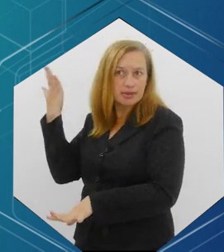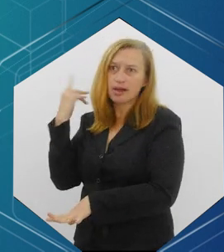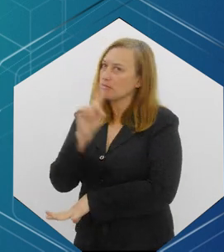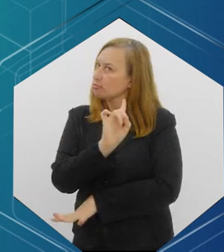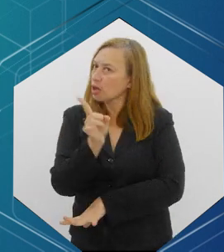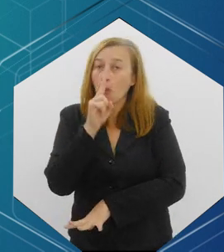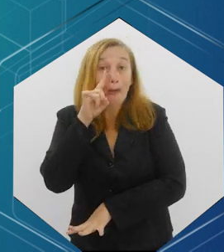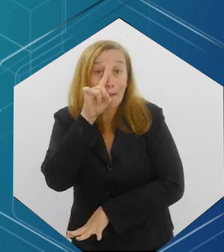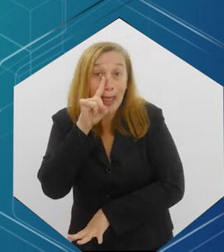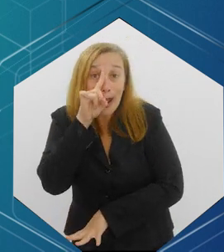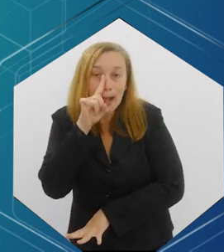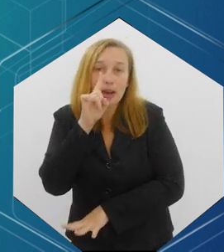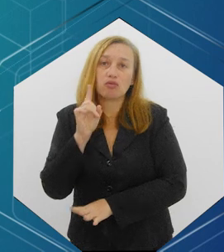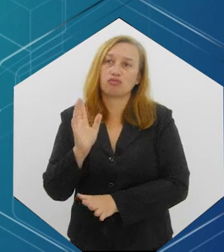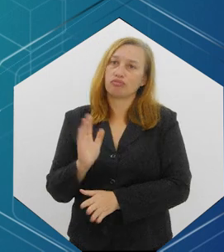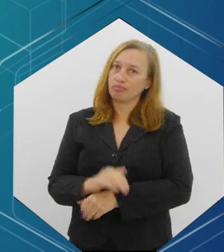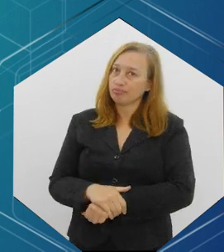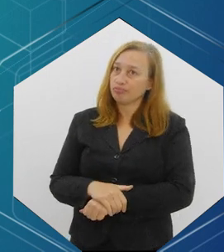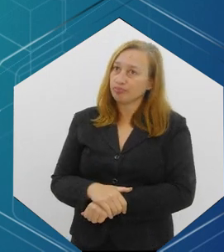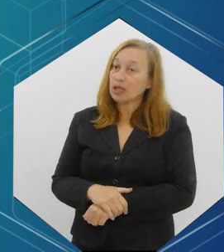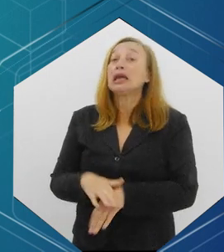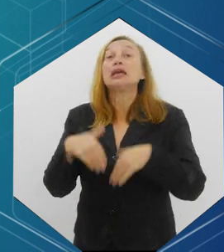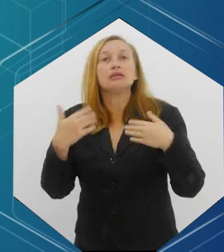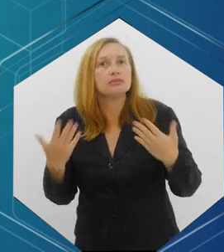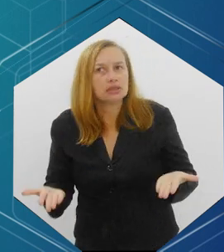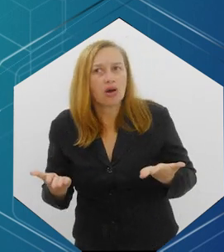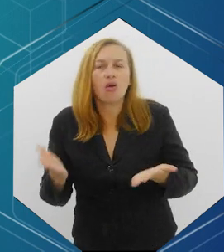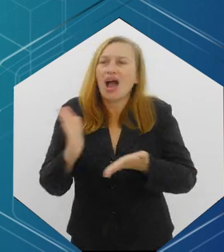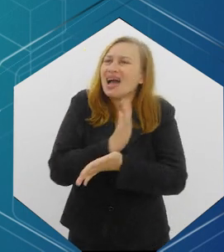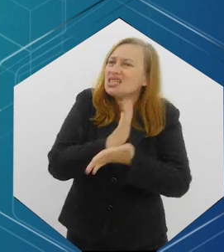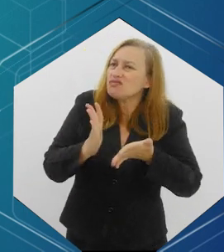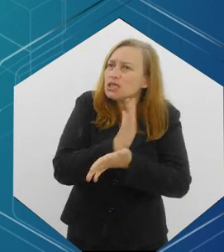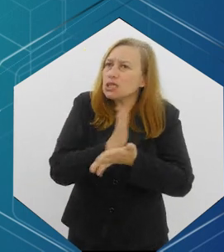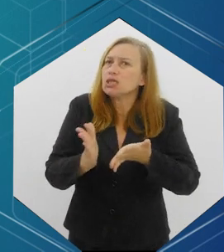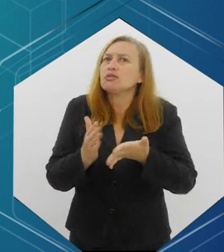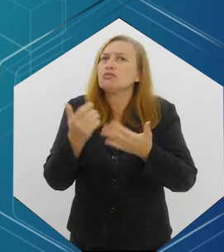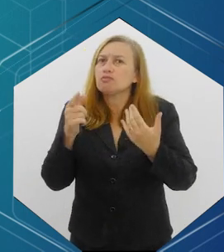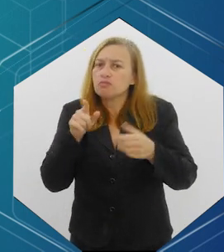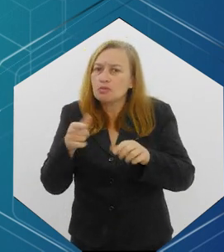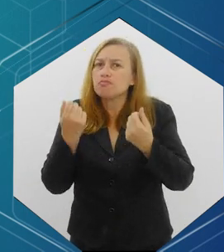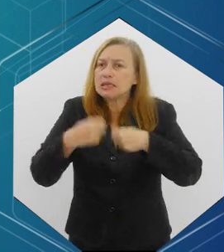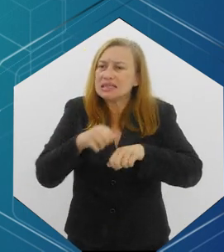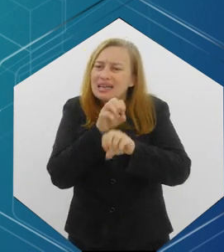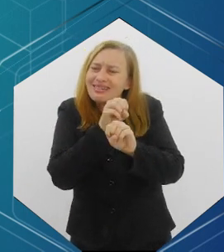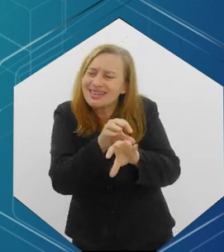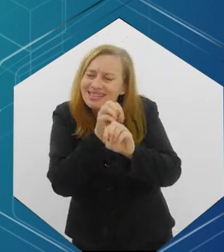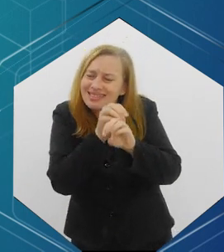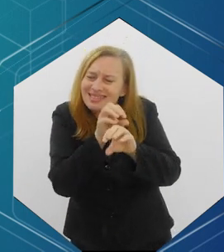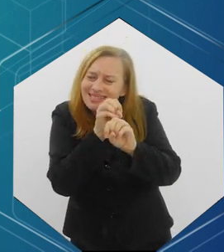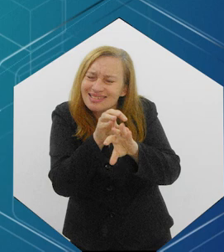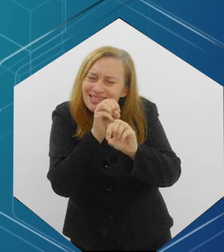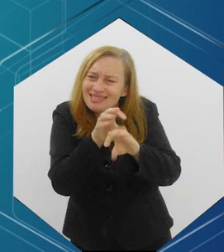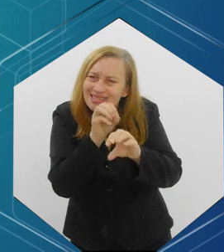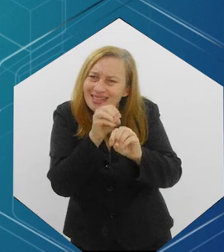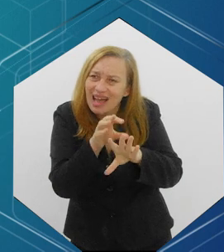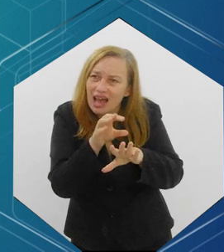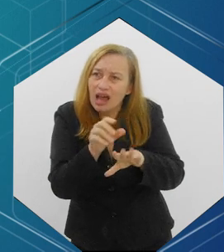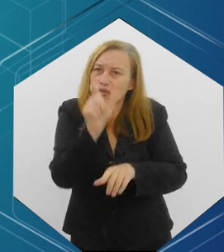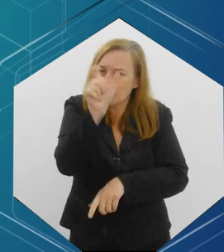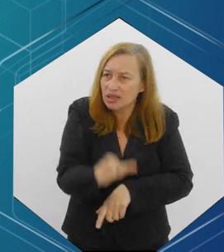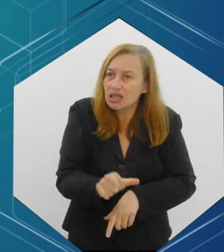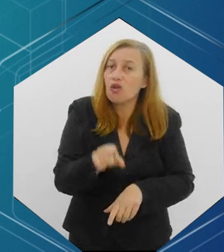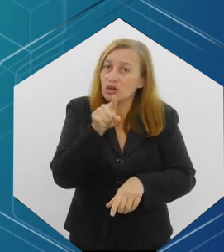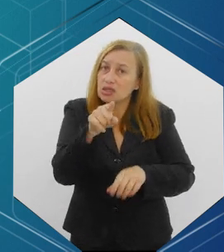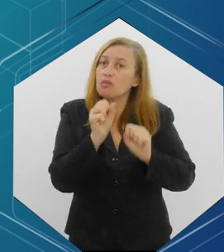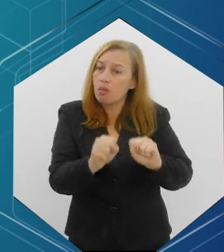impacto, porque ele é uma população de risco a partir desse momento. Então, muitas vezes você trabalhar a cabeça dele que